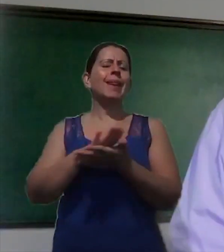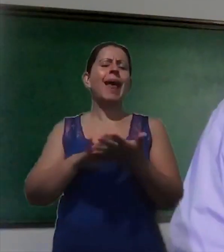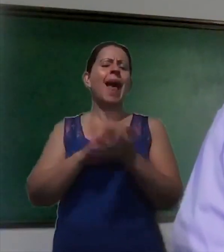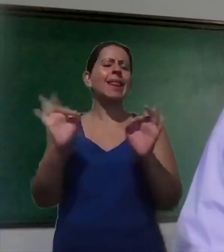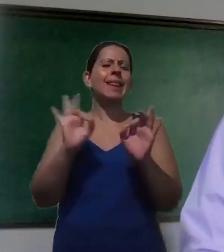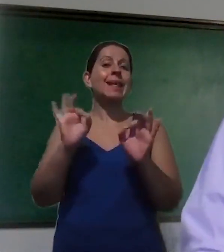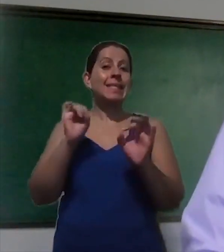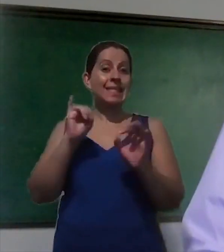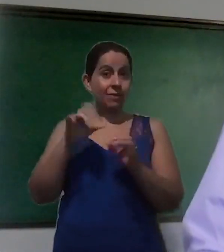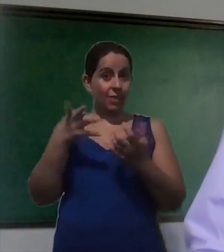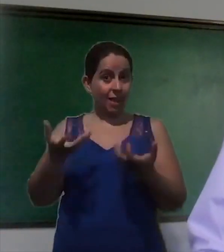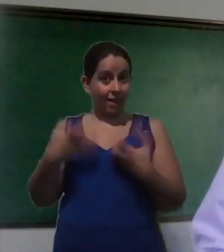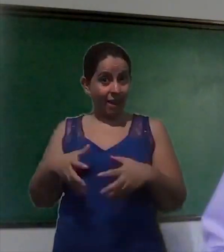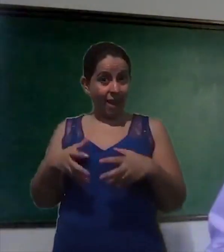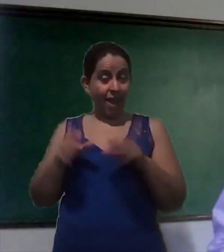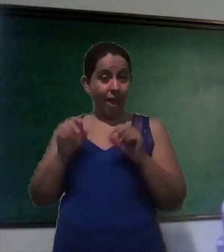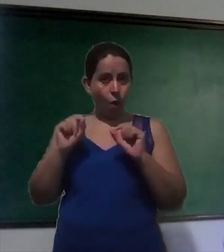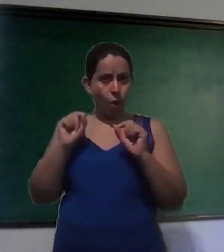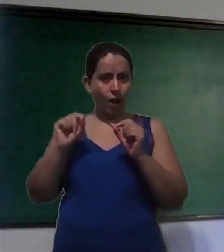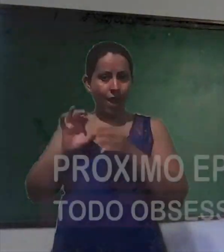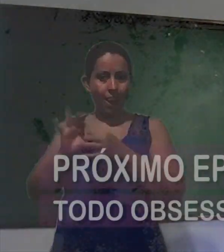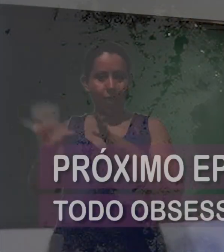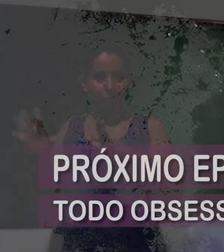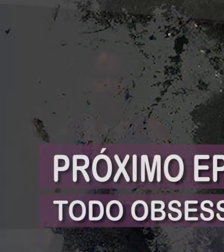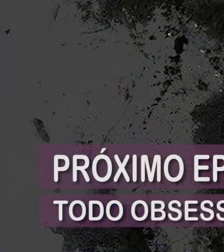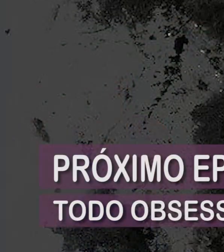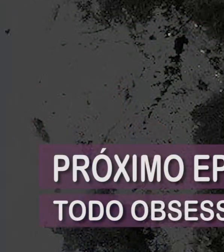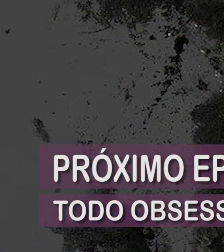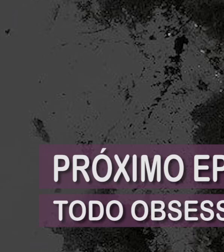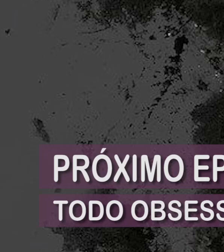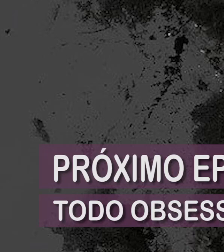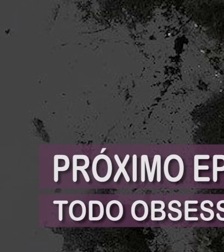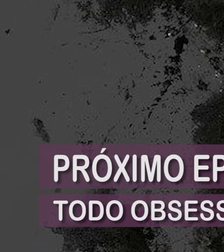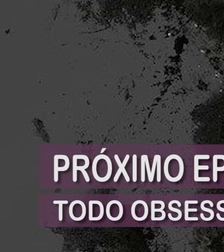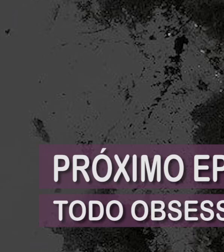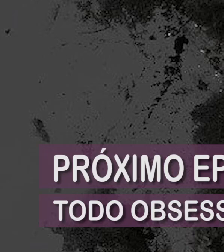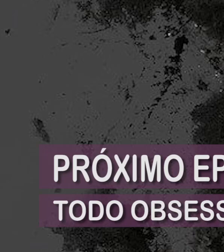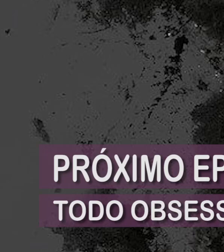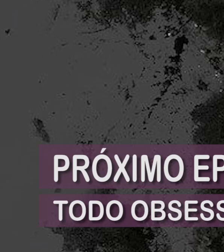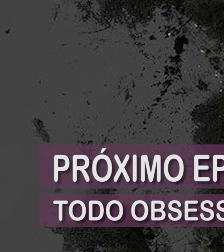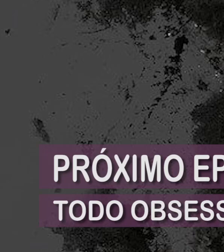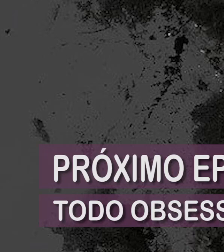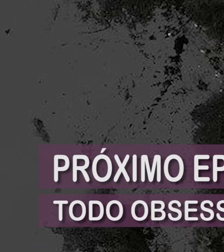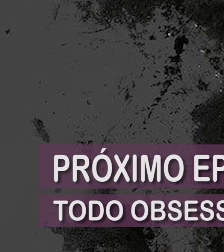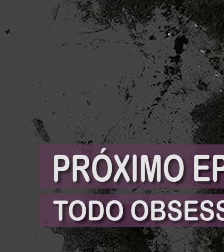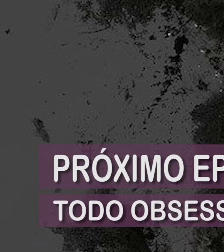quer se livrar do obsessor? Saia da sintonia dele, né?